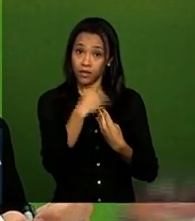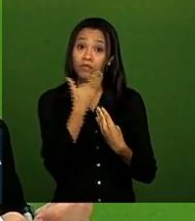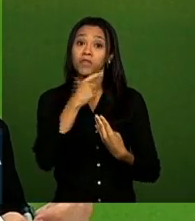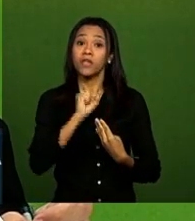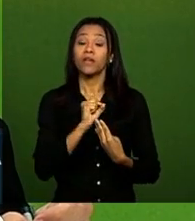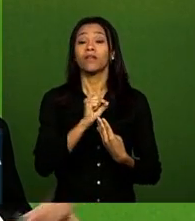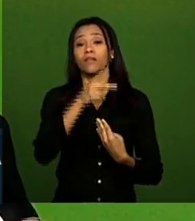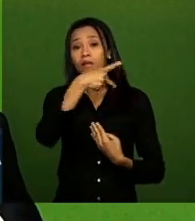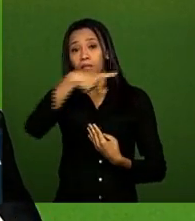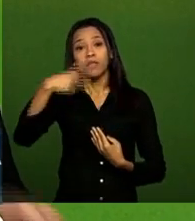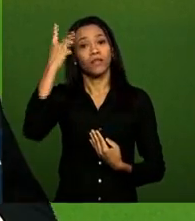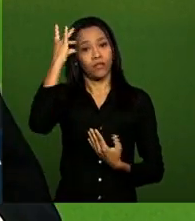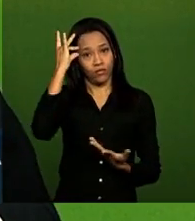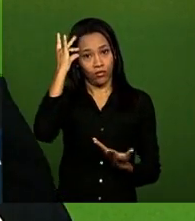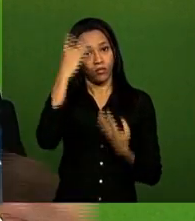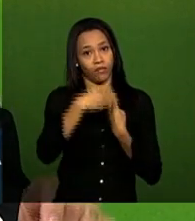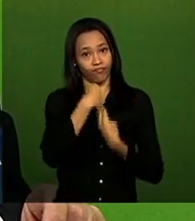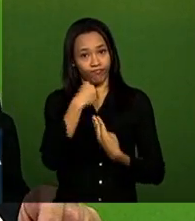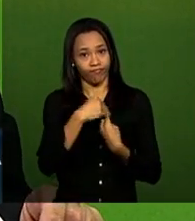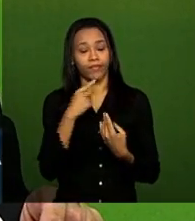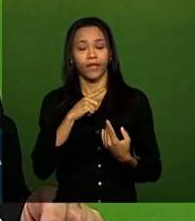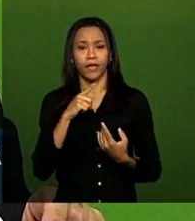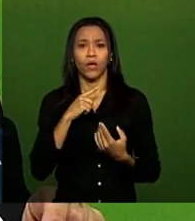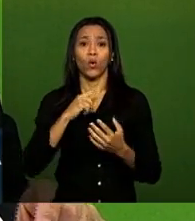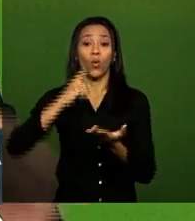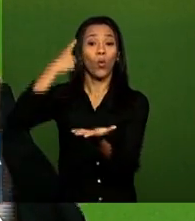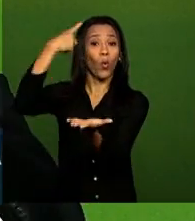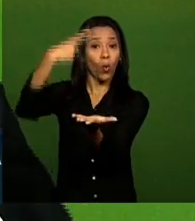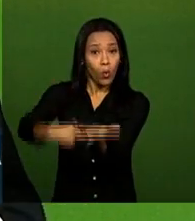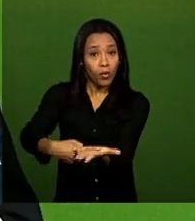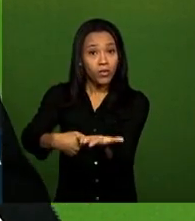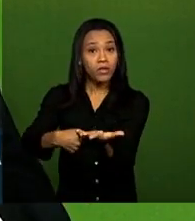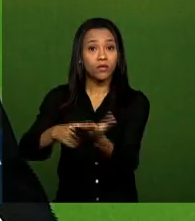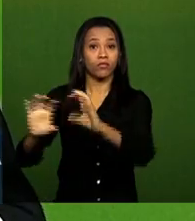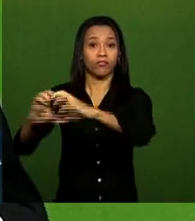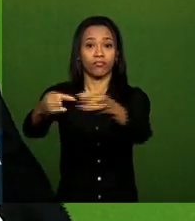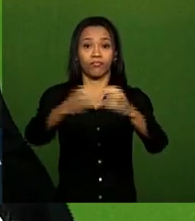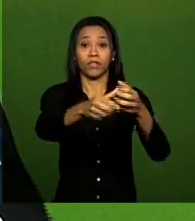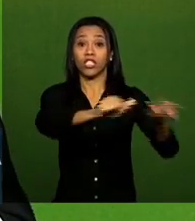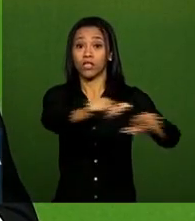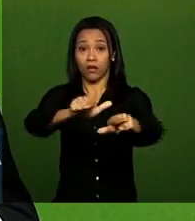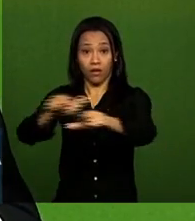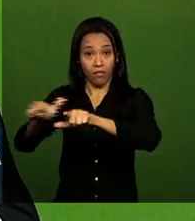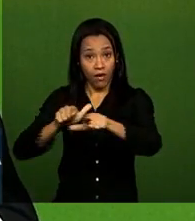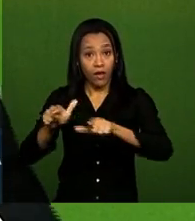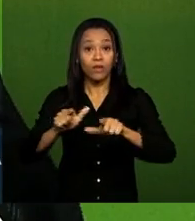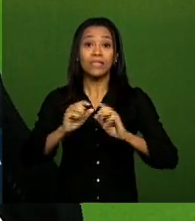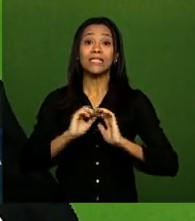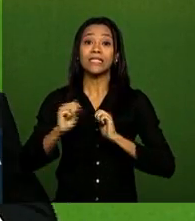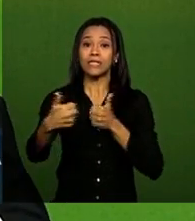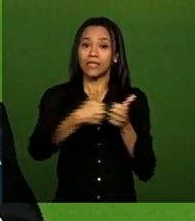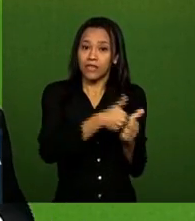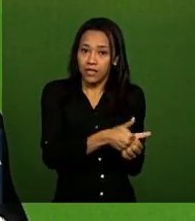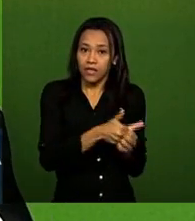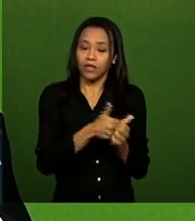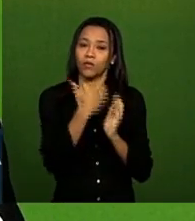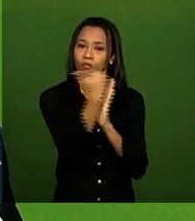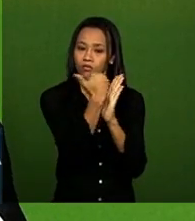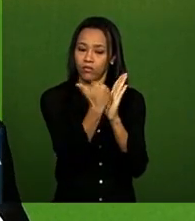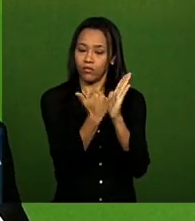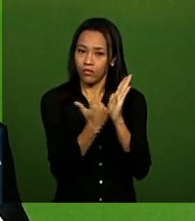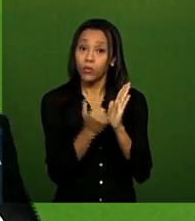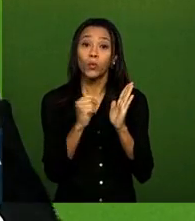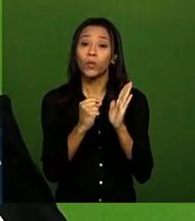Dilma o compromisso de toda a equipe é trabalhar a partir de um plano de trabalho de um programa de